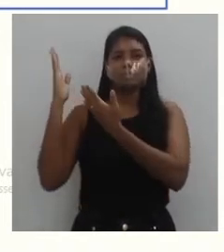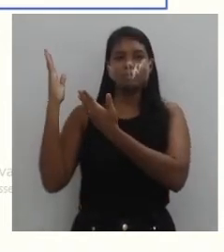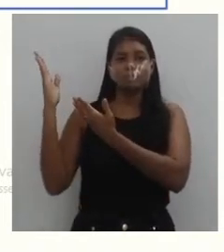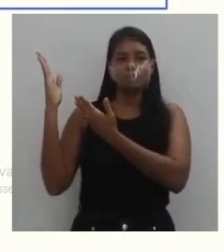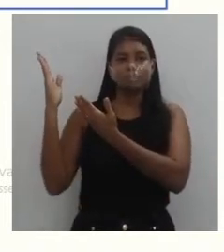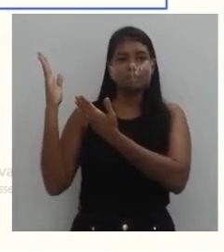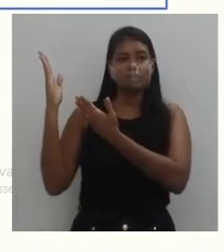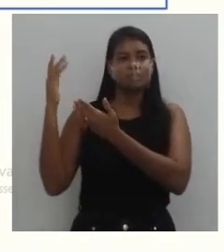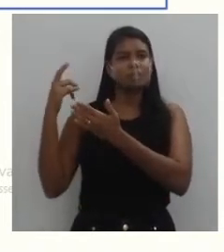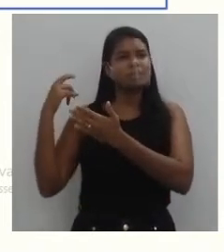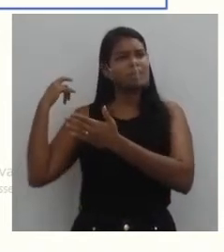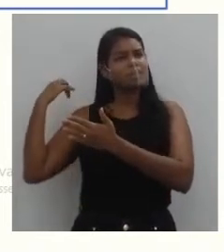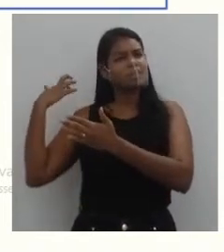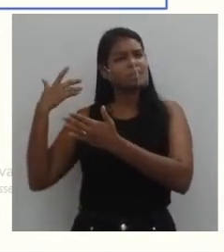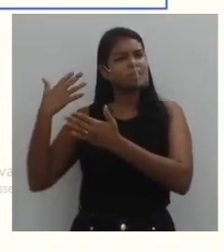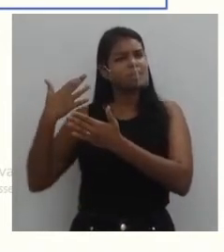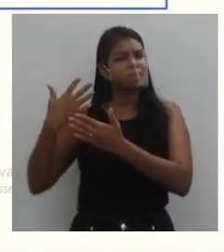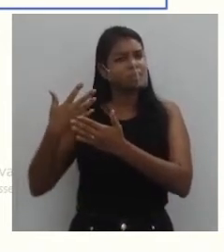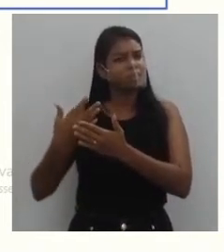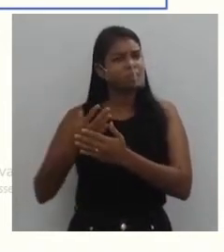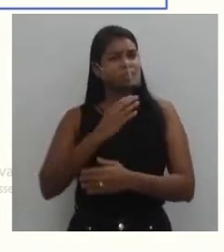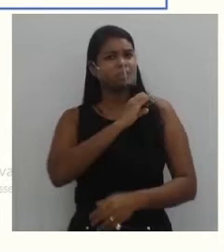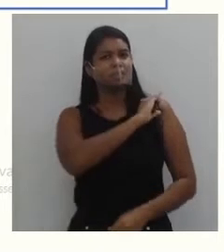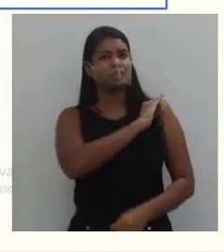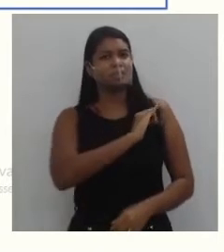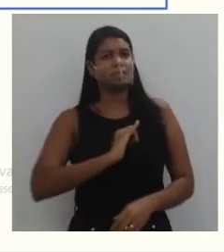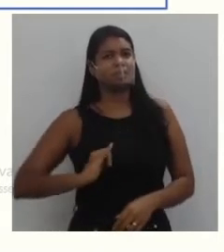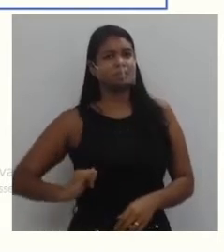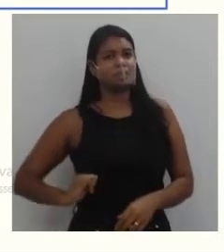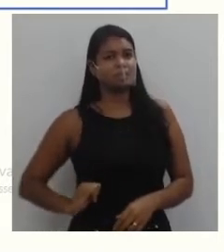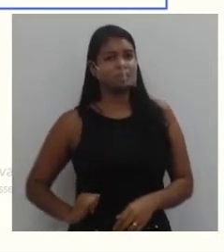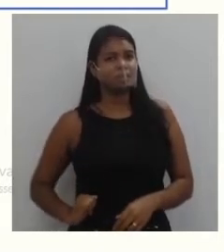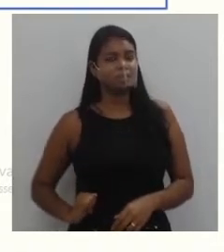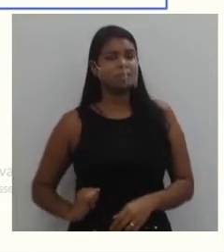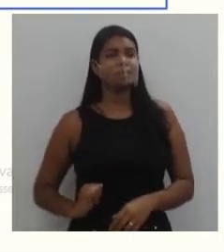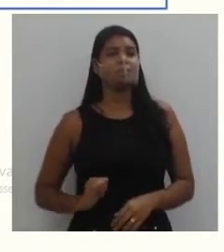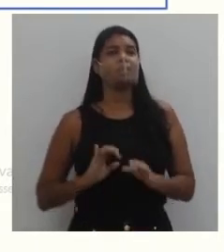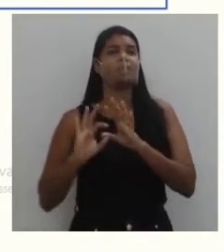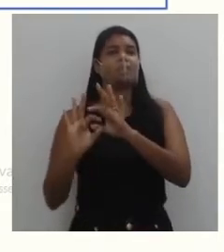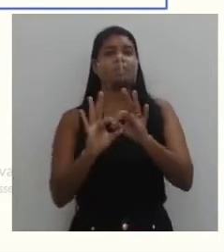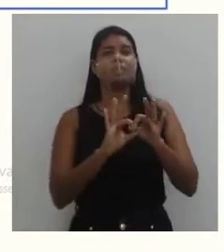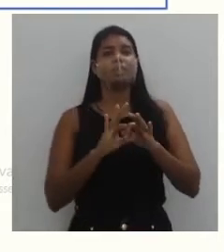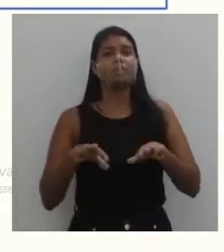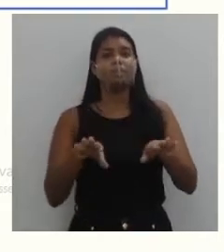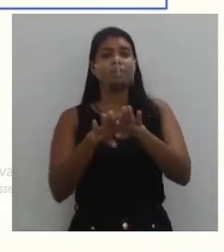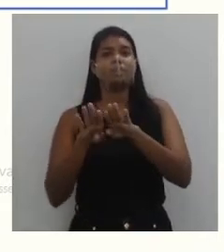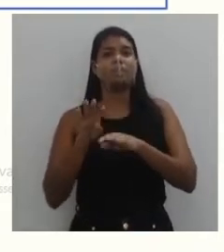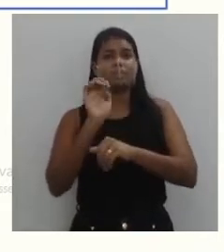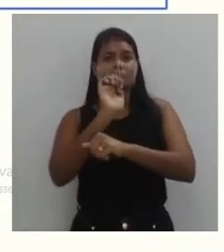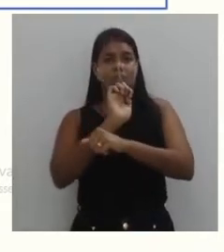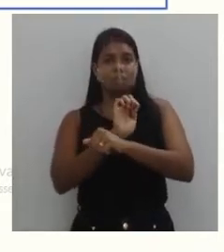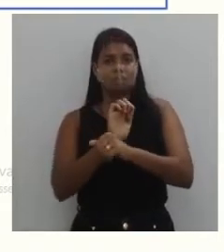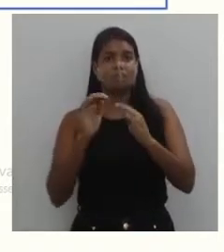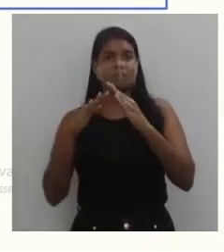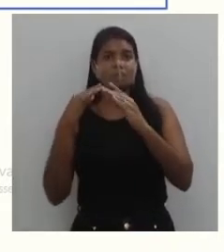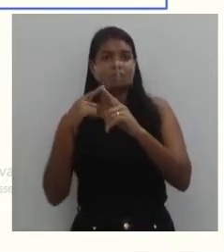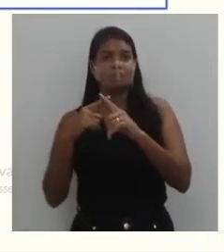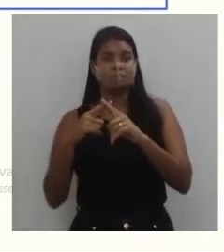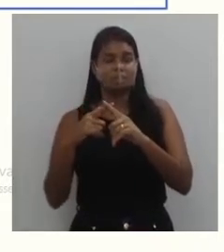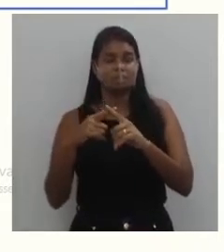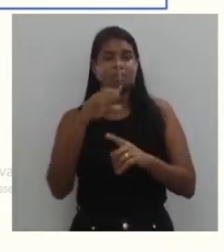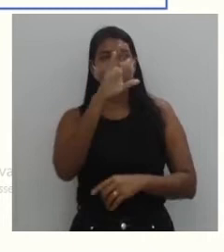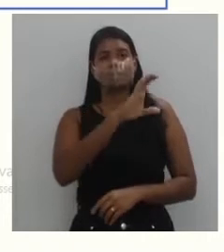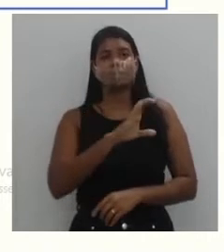durante todo o período imperial, a união entre o Estado e a Igreja, no caso católica,